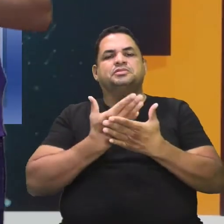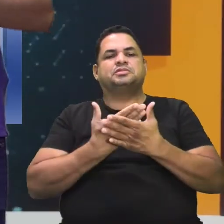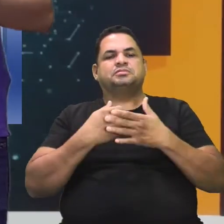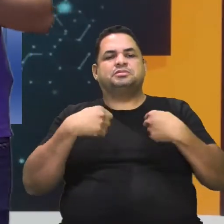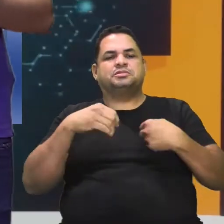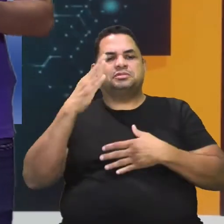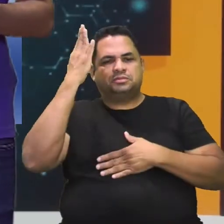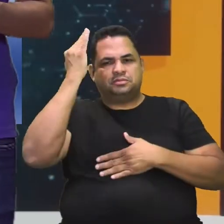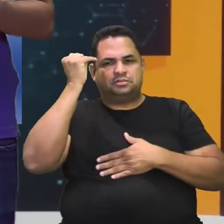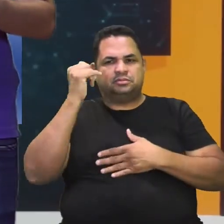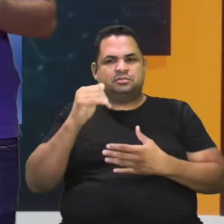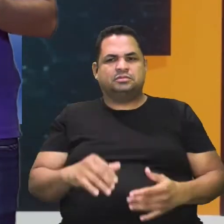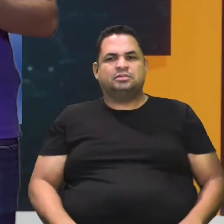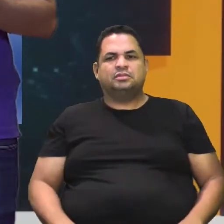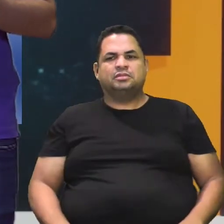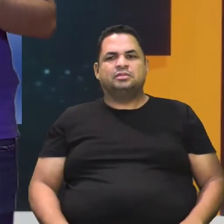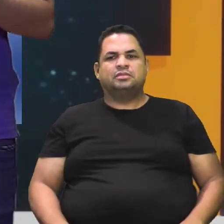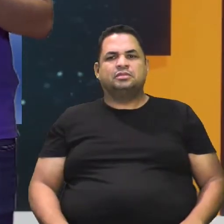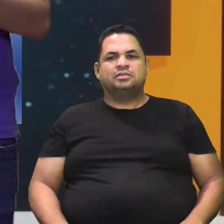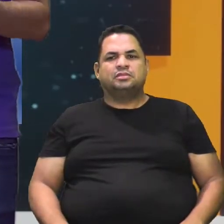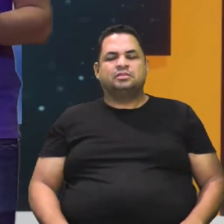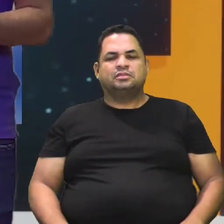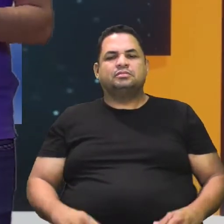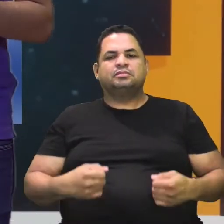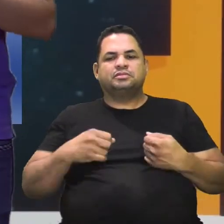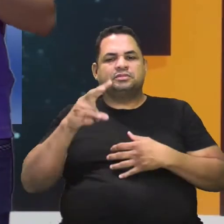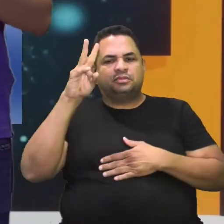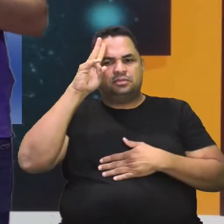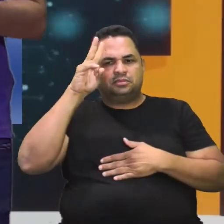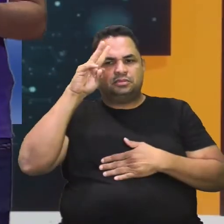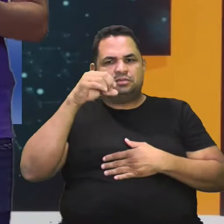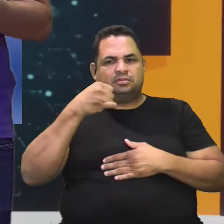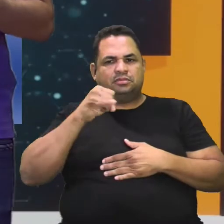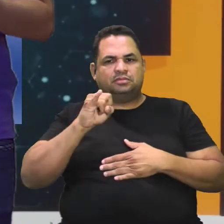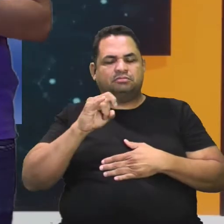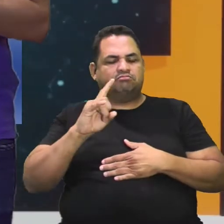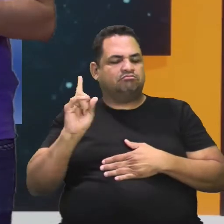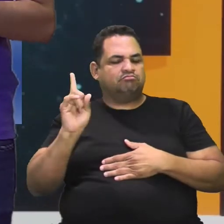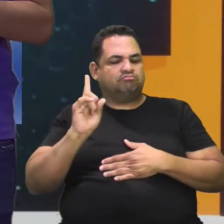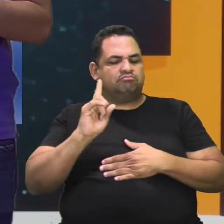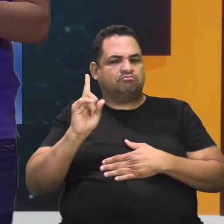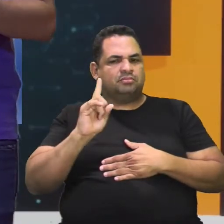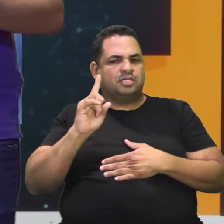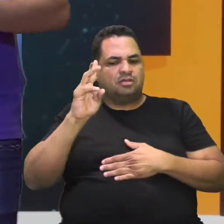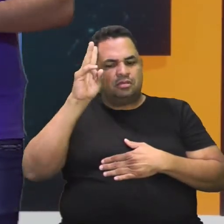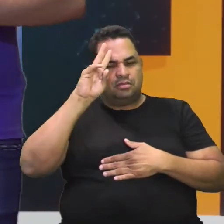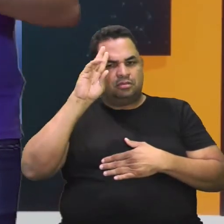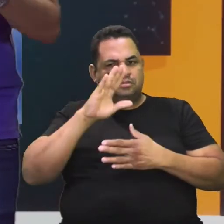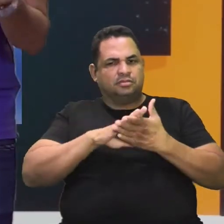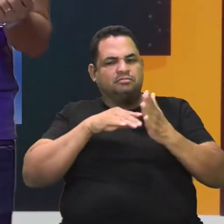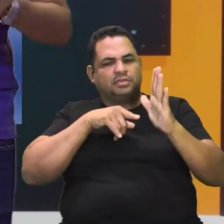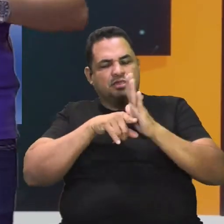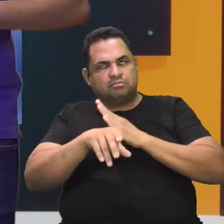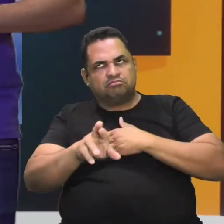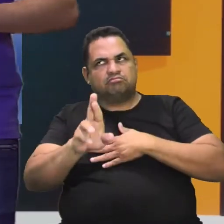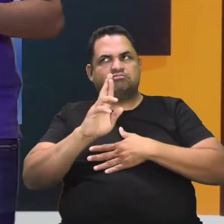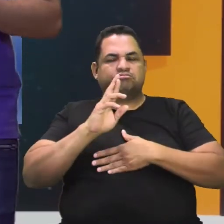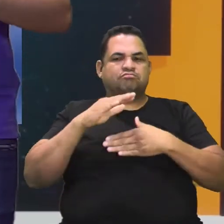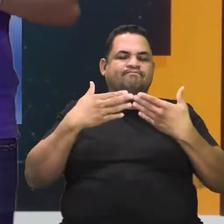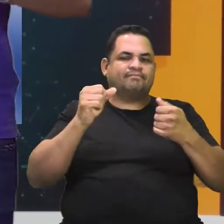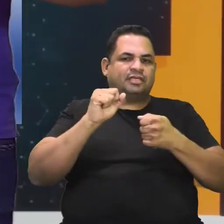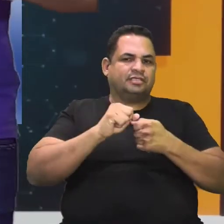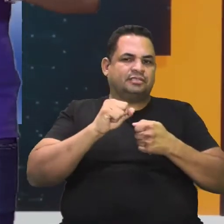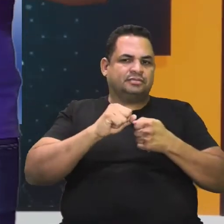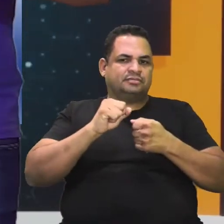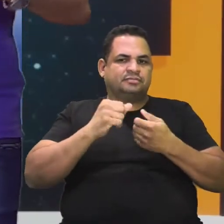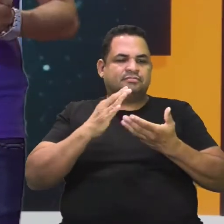saber. Não tem que saber, eles têm que lembrar. Se não lembra, a gente dá aquele empurrãozinho, faz o quiz, explica, faz de